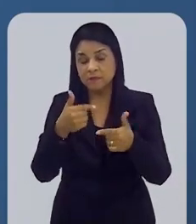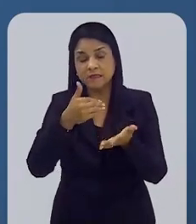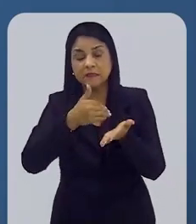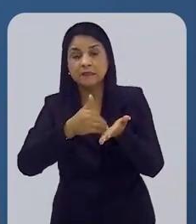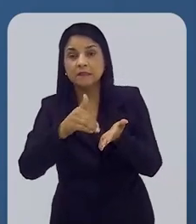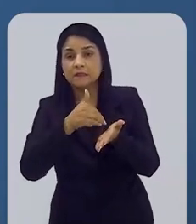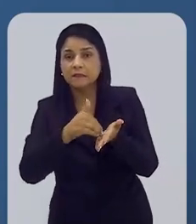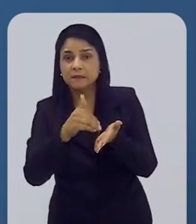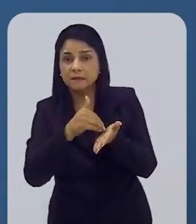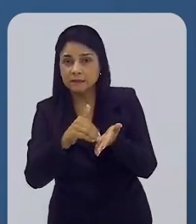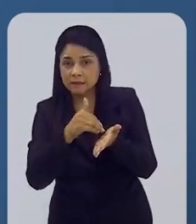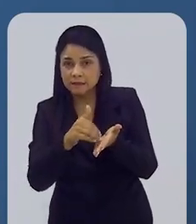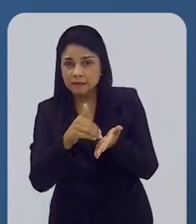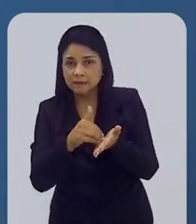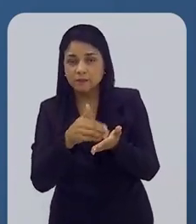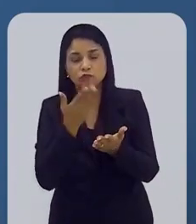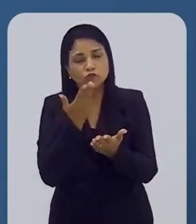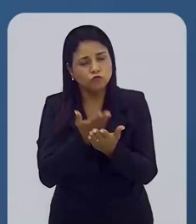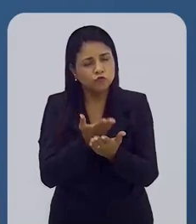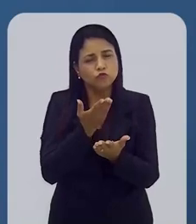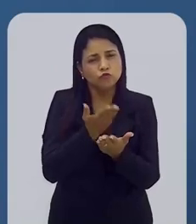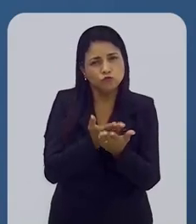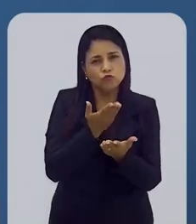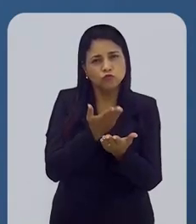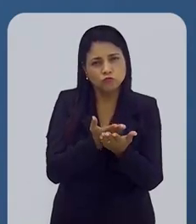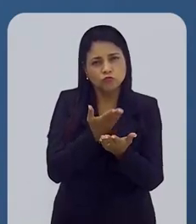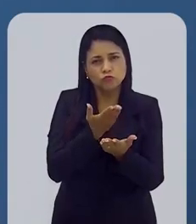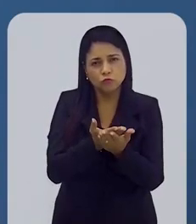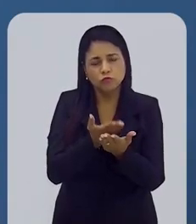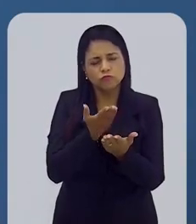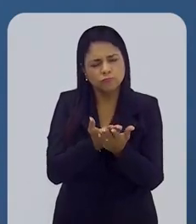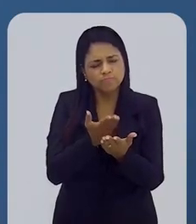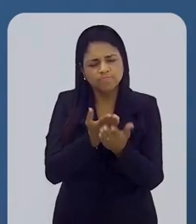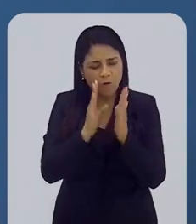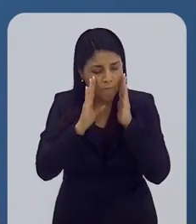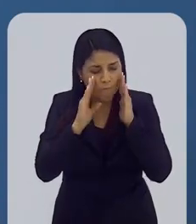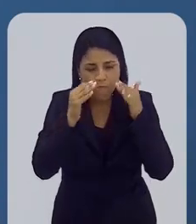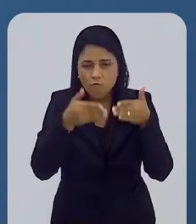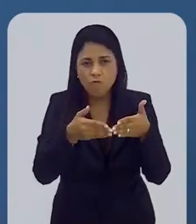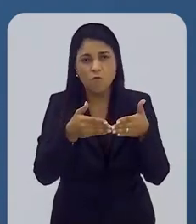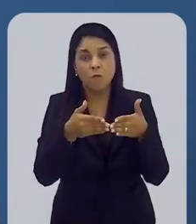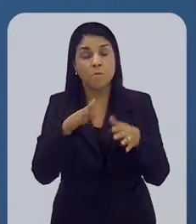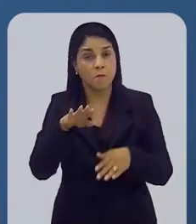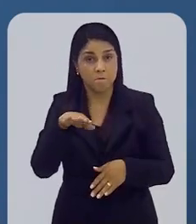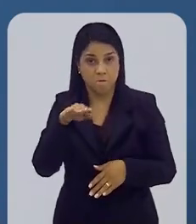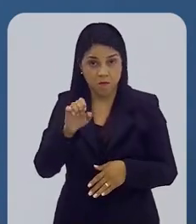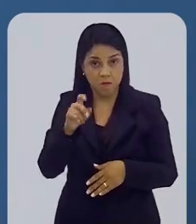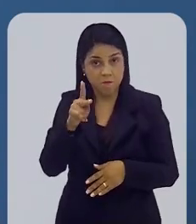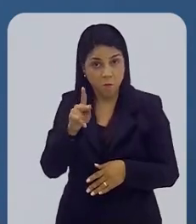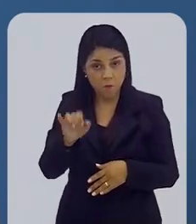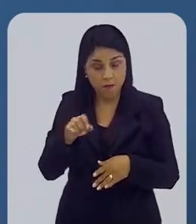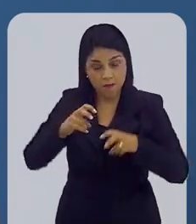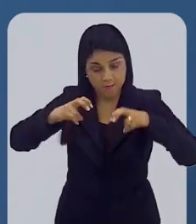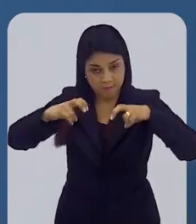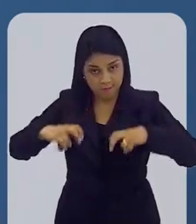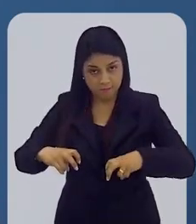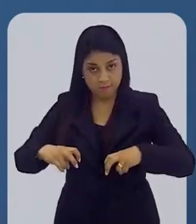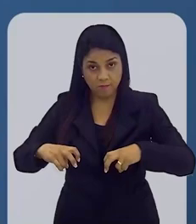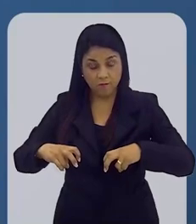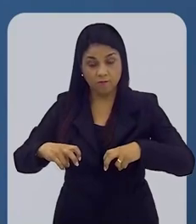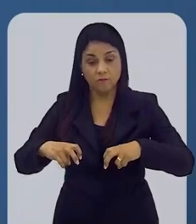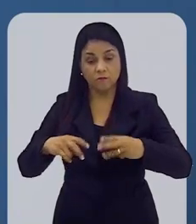trabalhando como secretária e nunca parei de estudar. Eu sempre fui muito estudiosa e muito focada. E a minha mãe, meu pai, ele